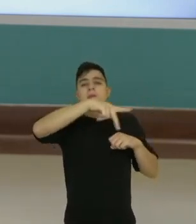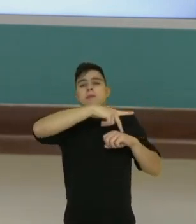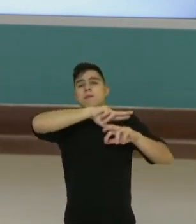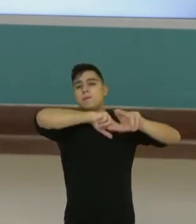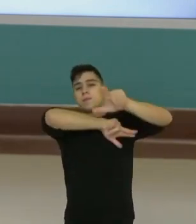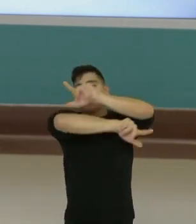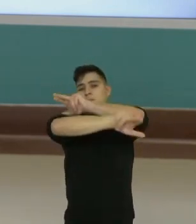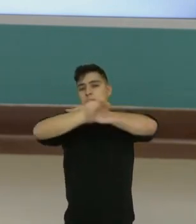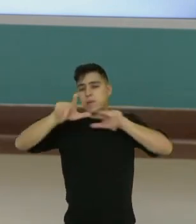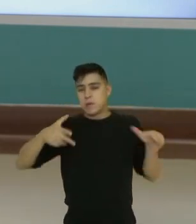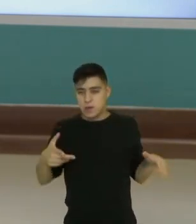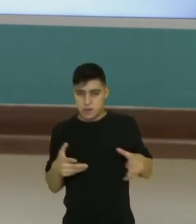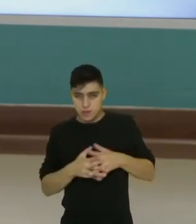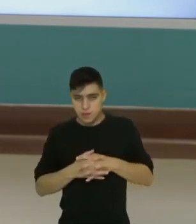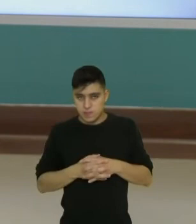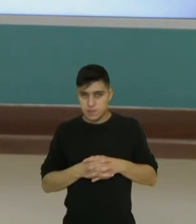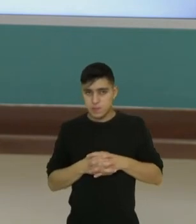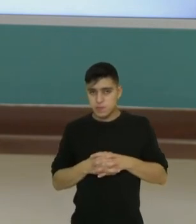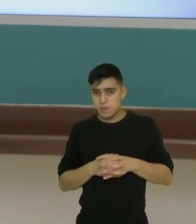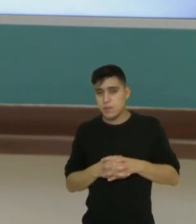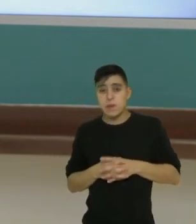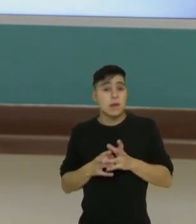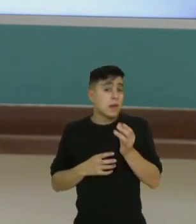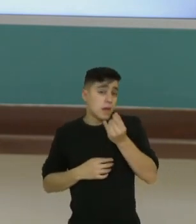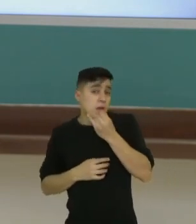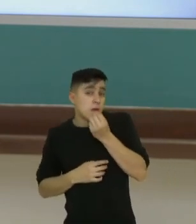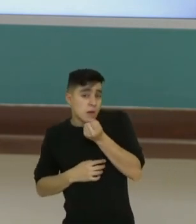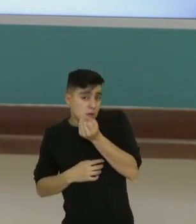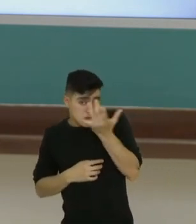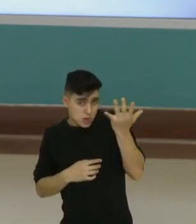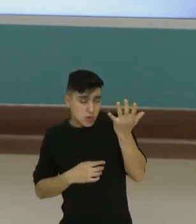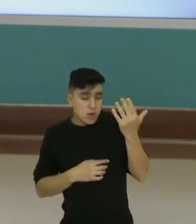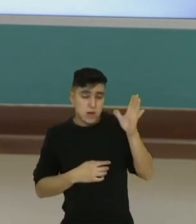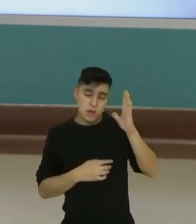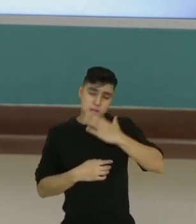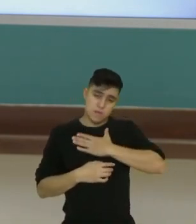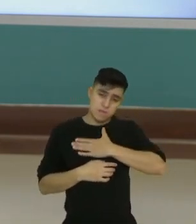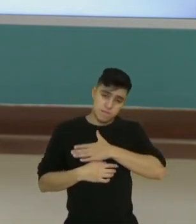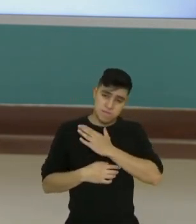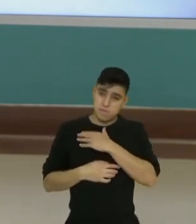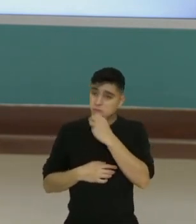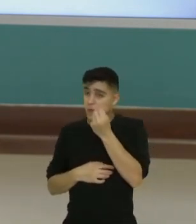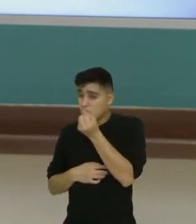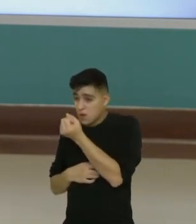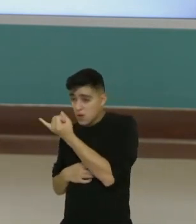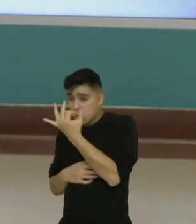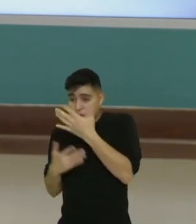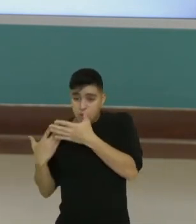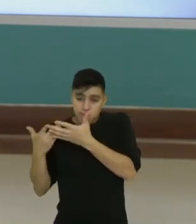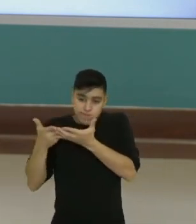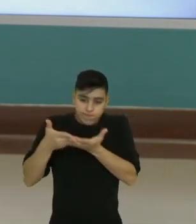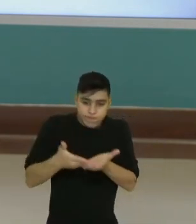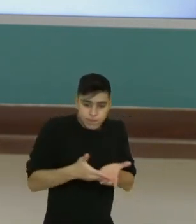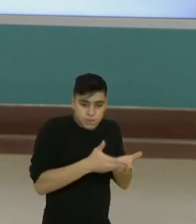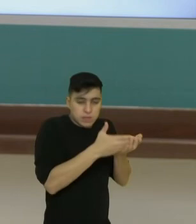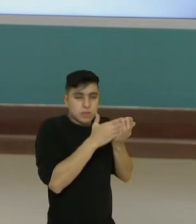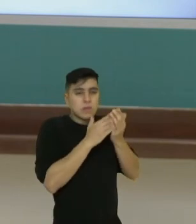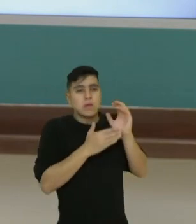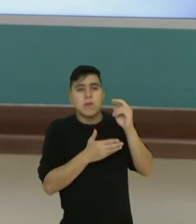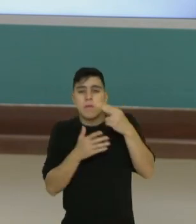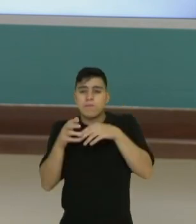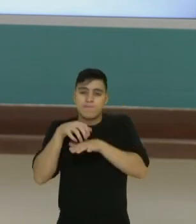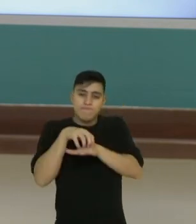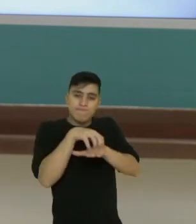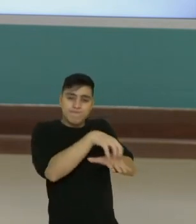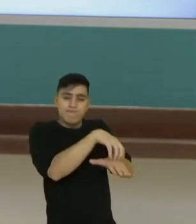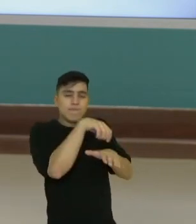diversas localidades do planeta. Alguns de maneira mais tranquila e outros em embarcações ou mecanismos de transporte